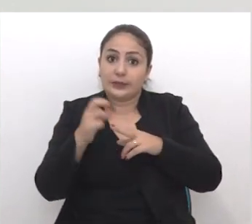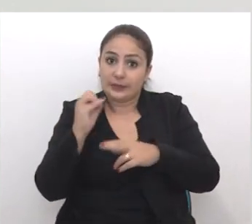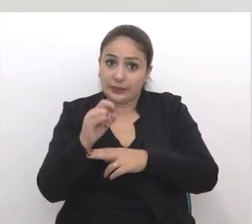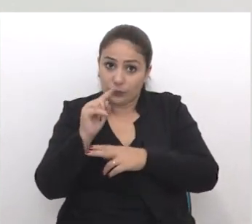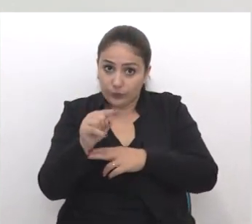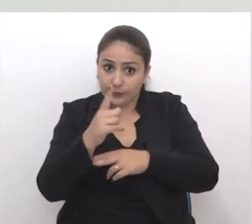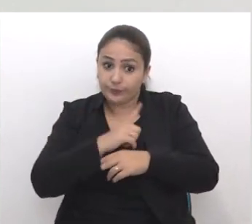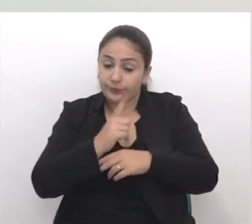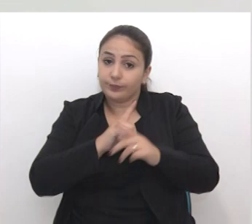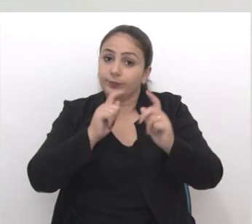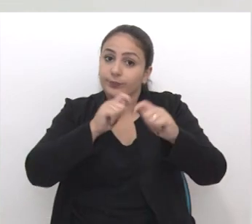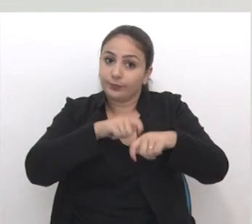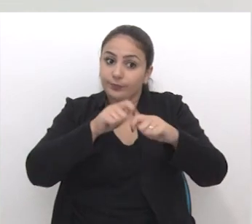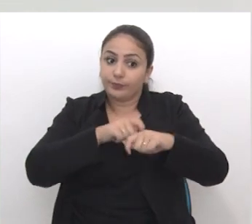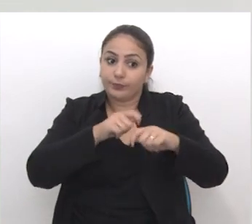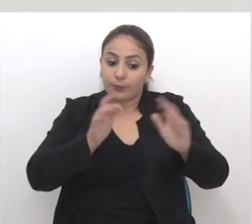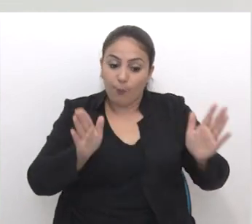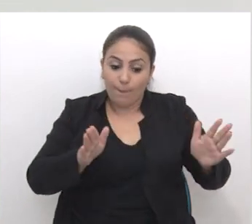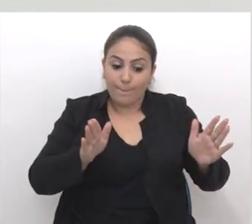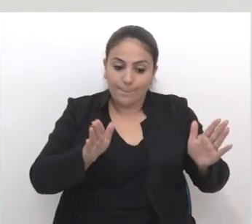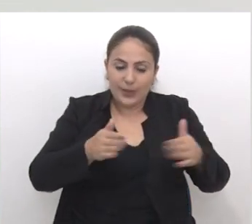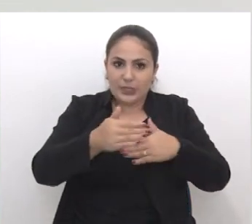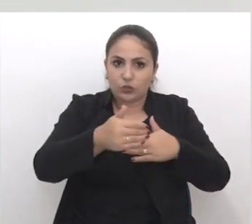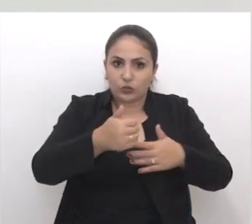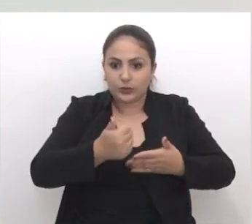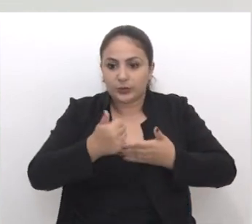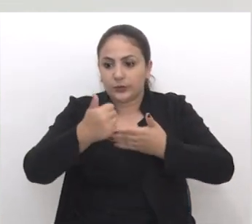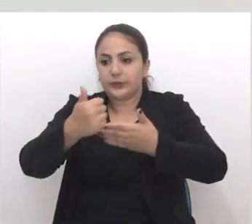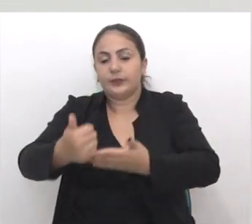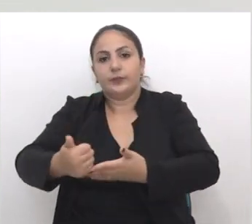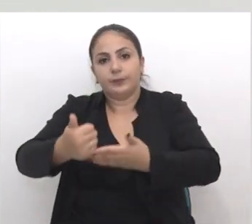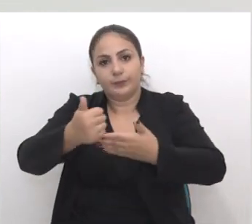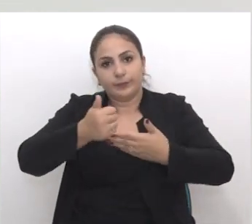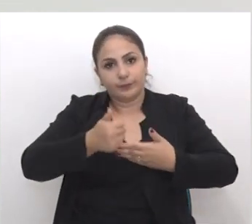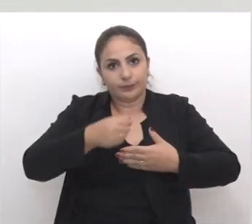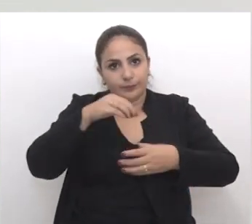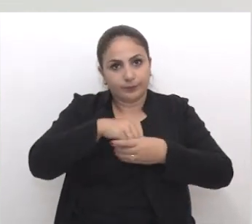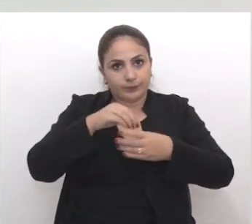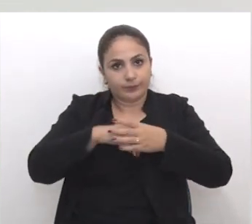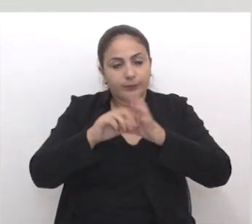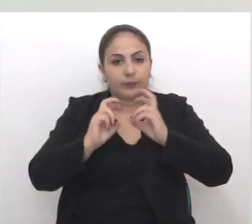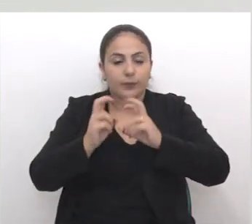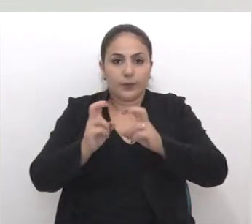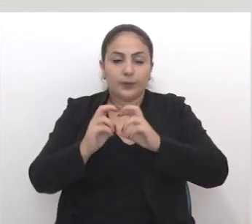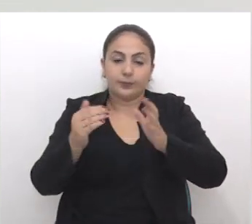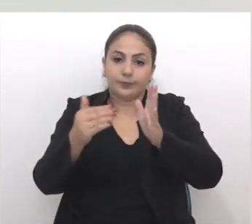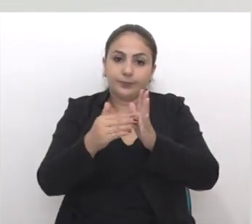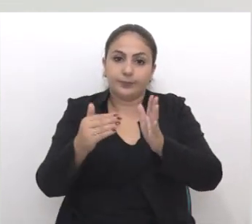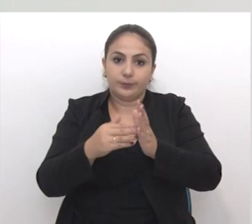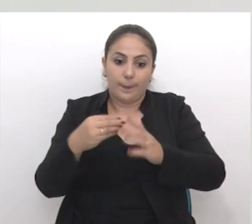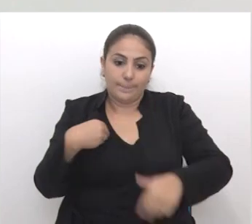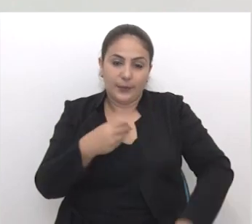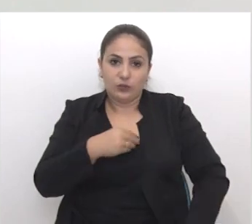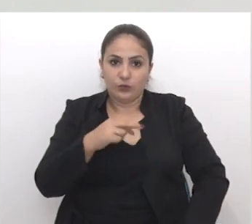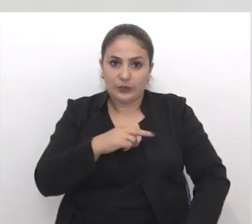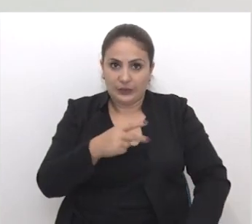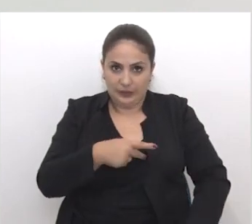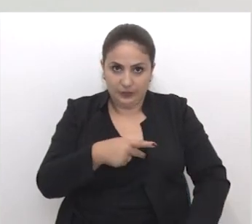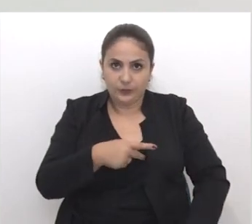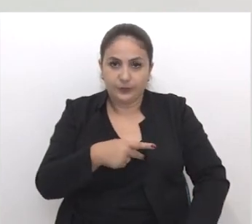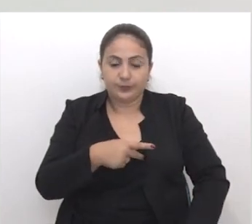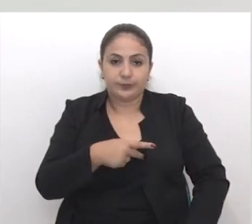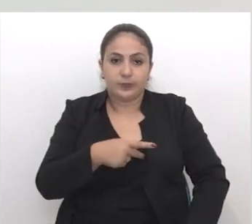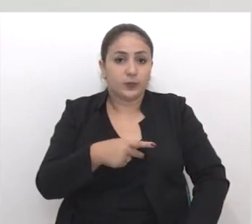se você tem como pegar uma caixinha de transporte, buscar e levar dentro do transporte coletivo urbano até o